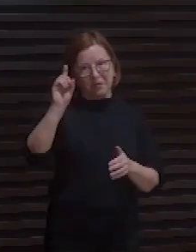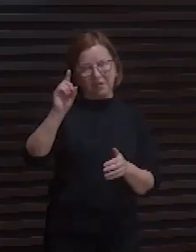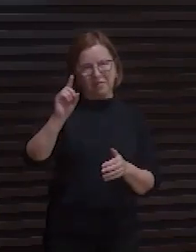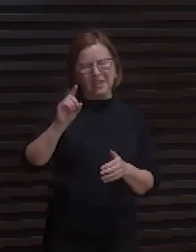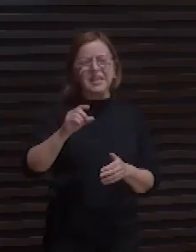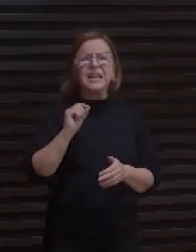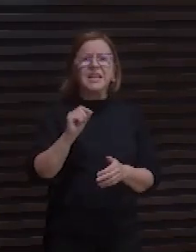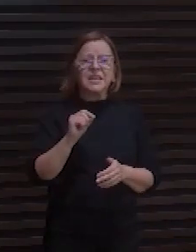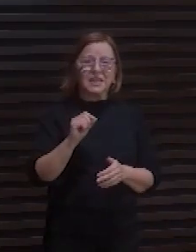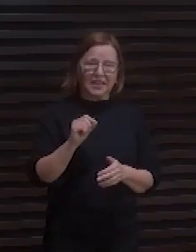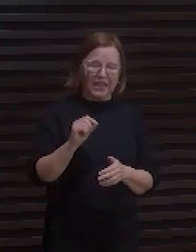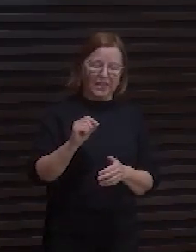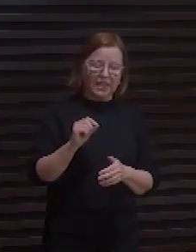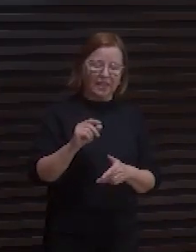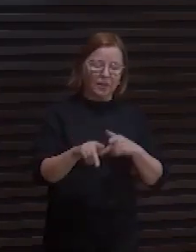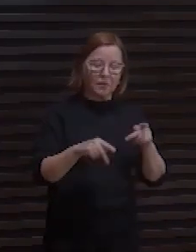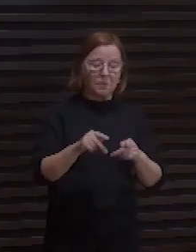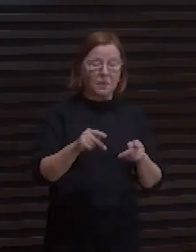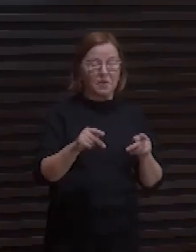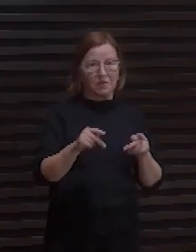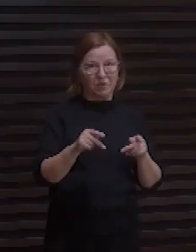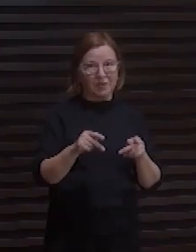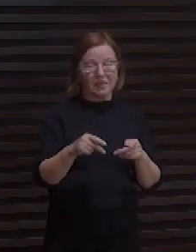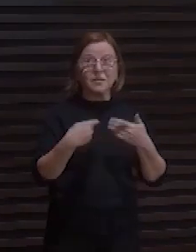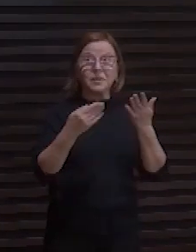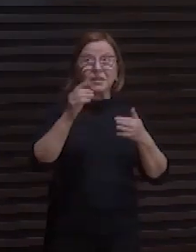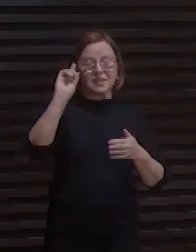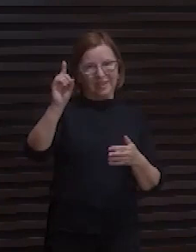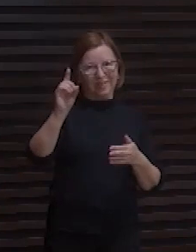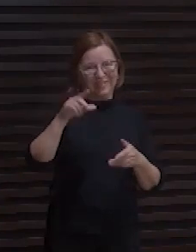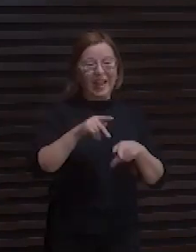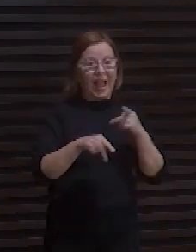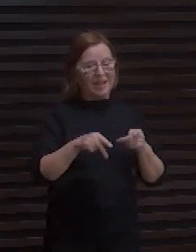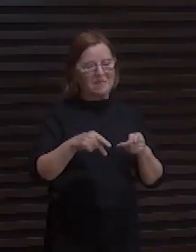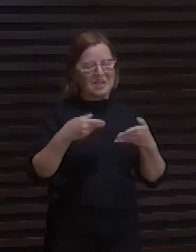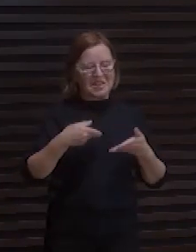Deus? São aqueles que efetivamente nasceram de novo.